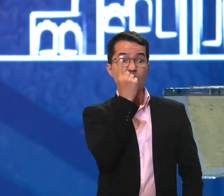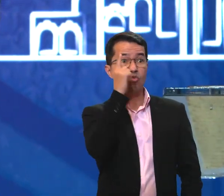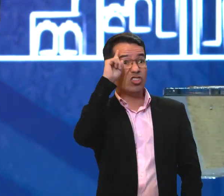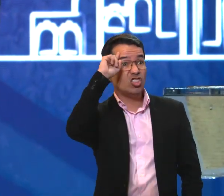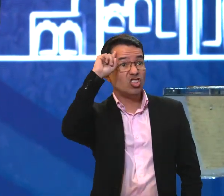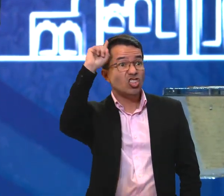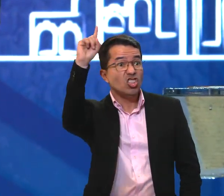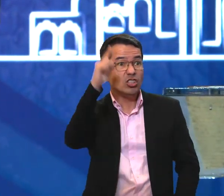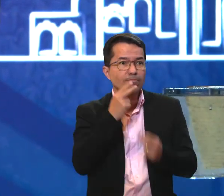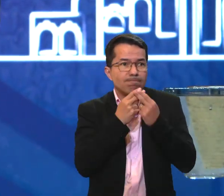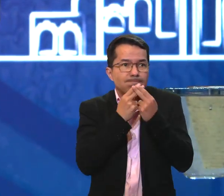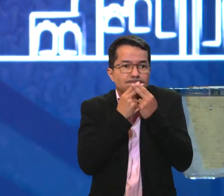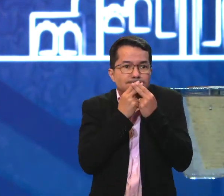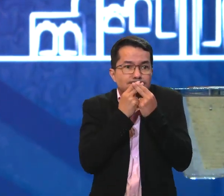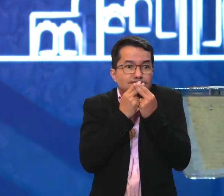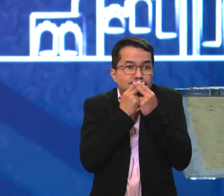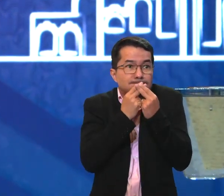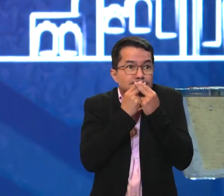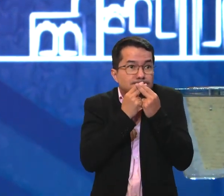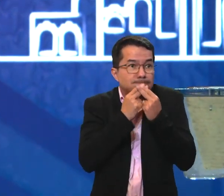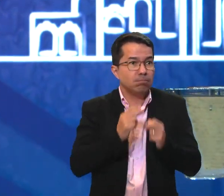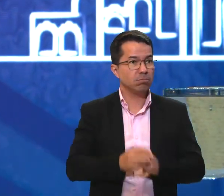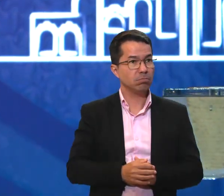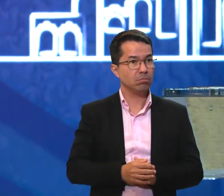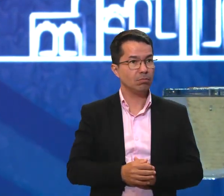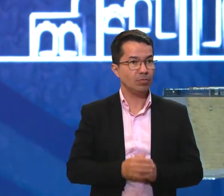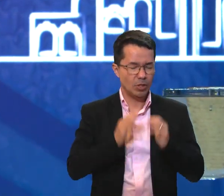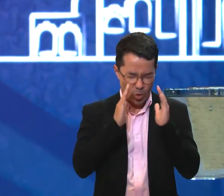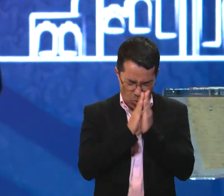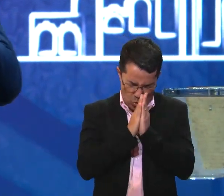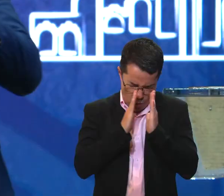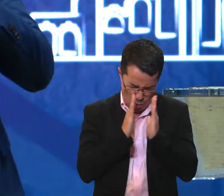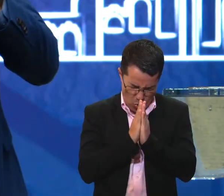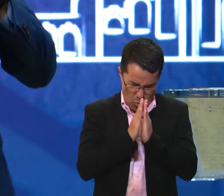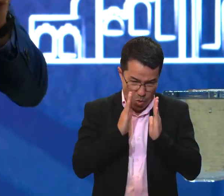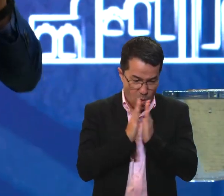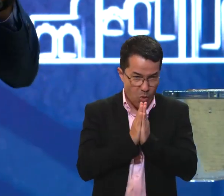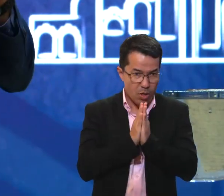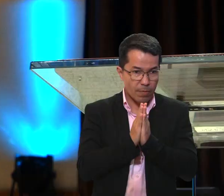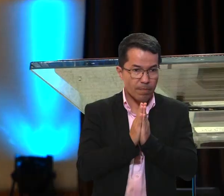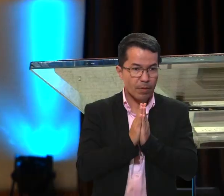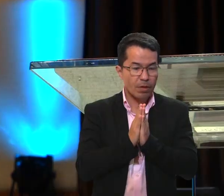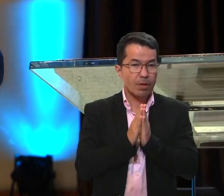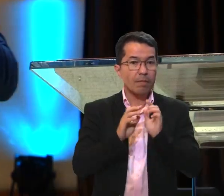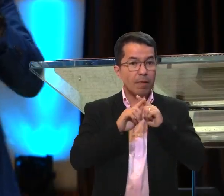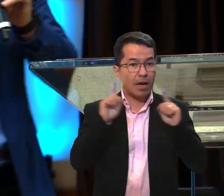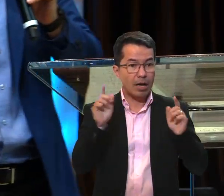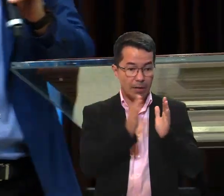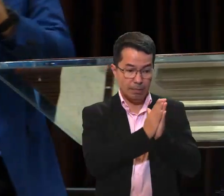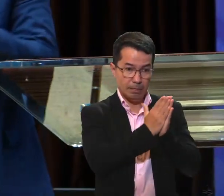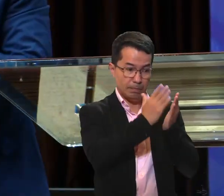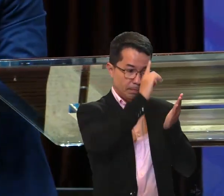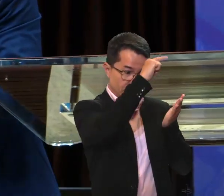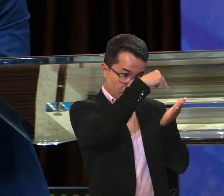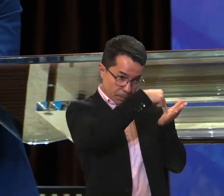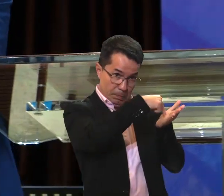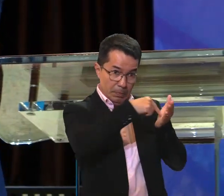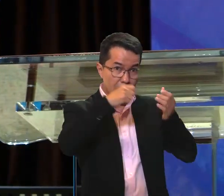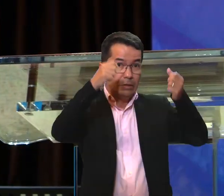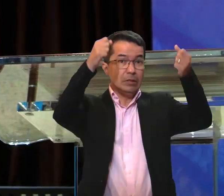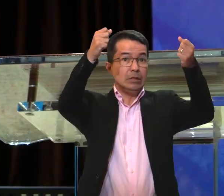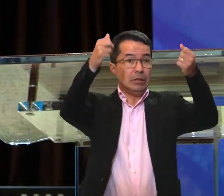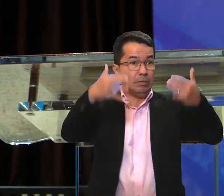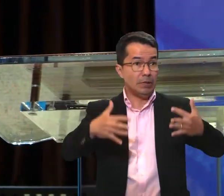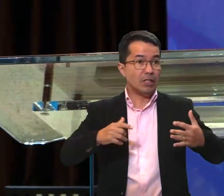da Pérsia, tentava impedir que o favor de Deus chegasse. E aquele homem, então,